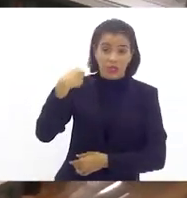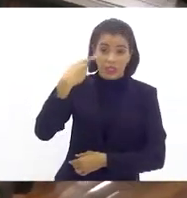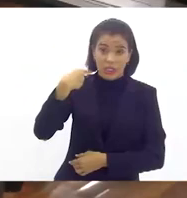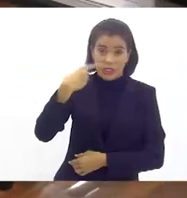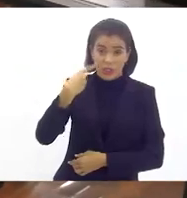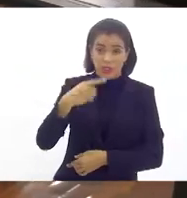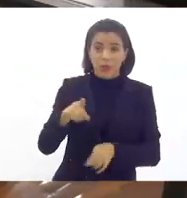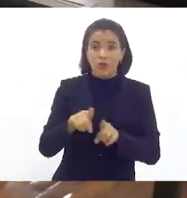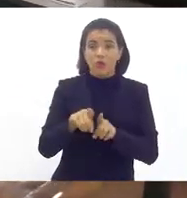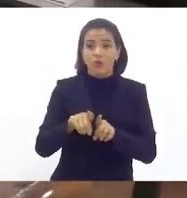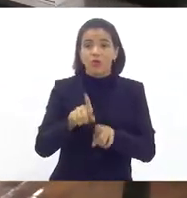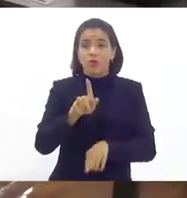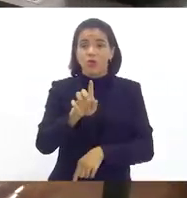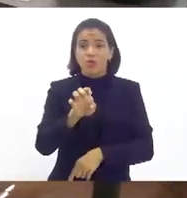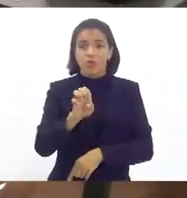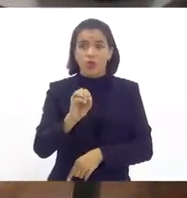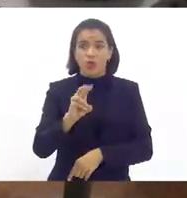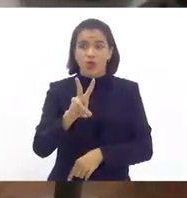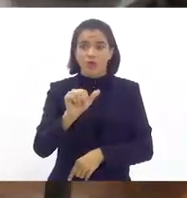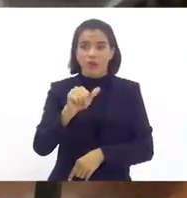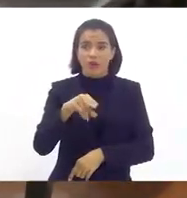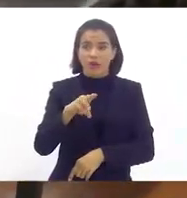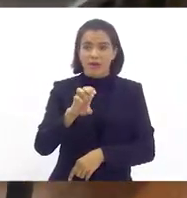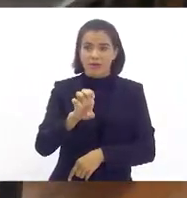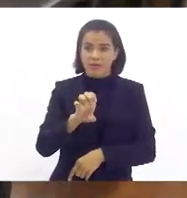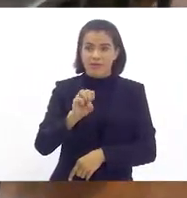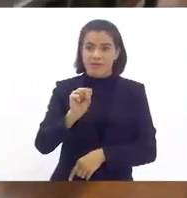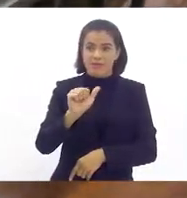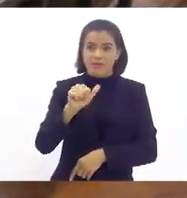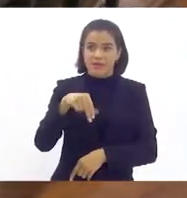Giovanni Santana, que é da Seduc.